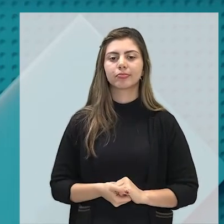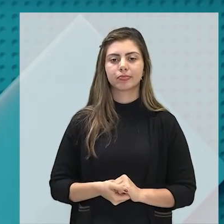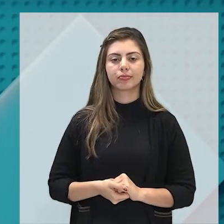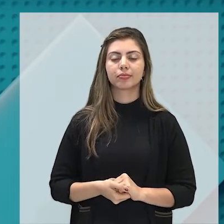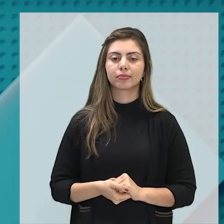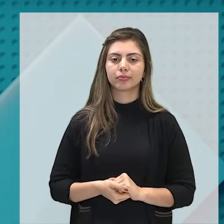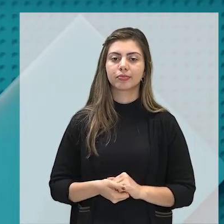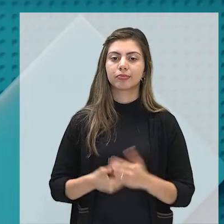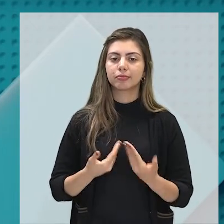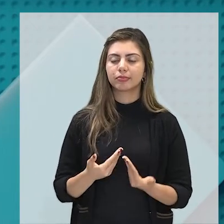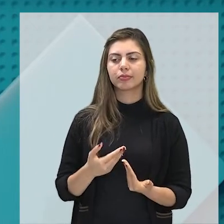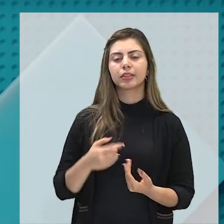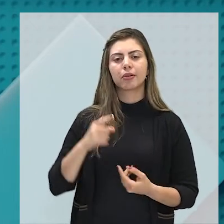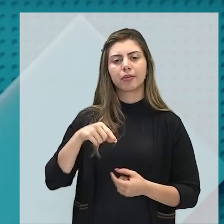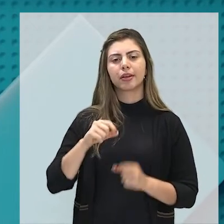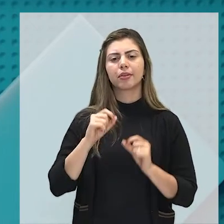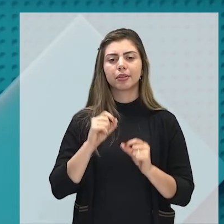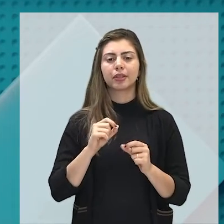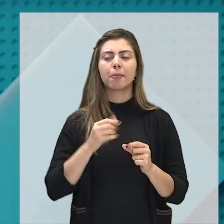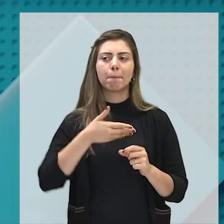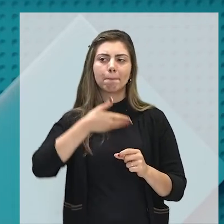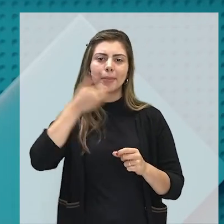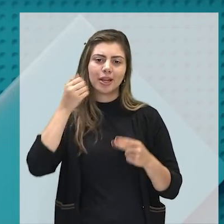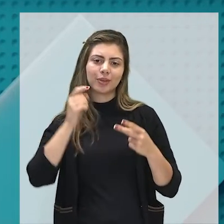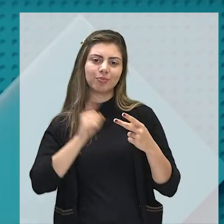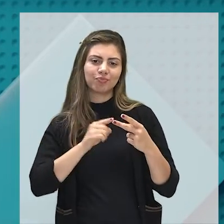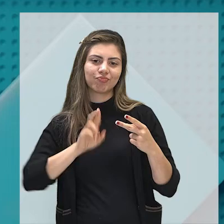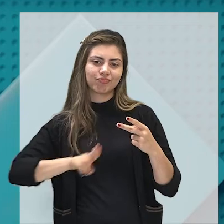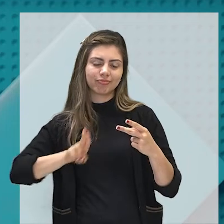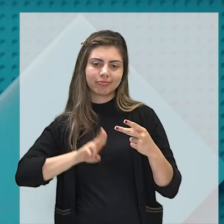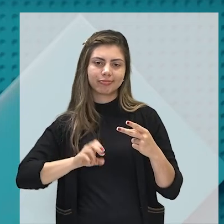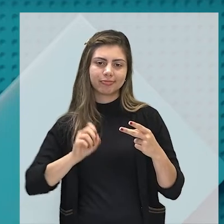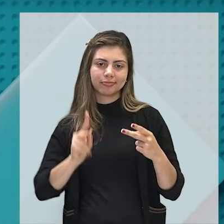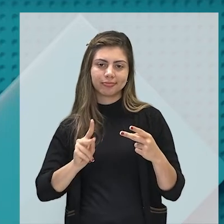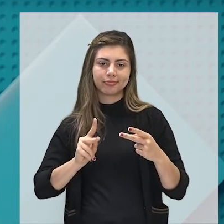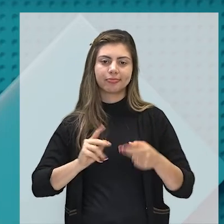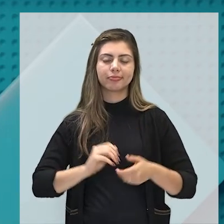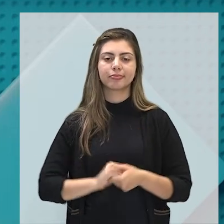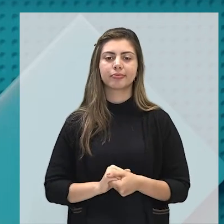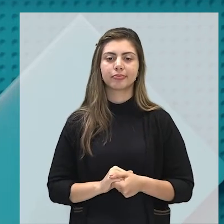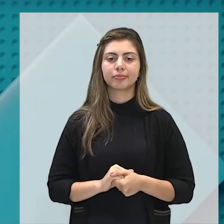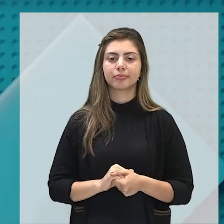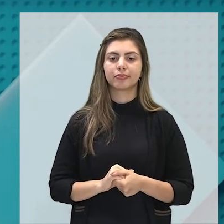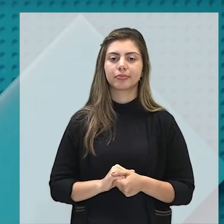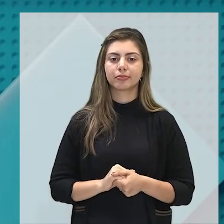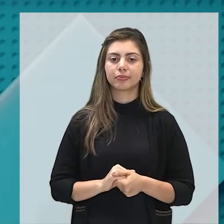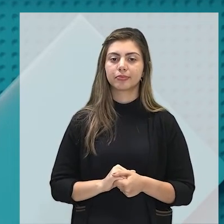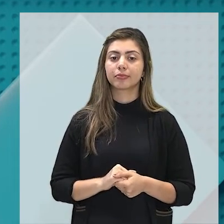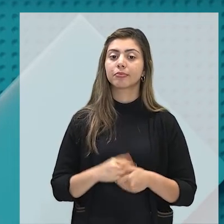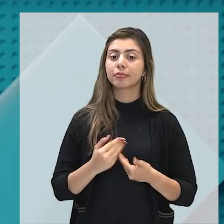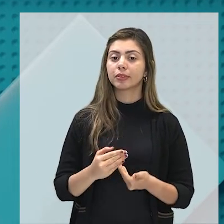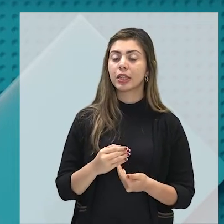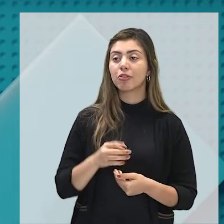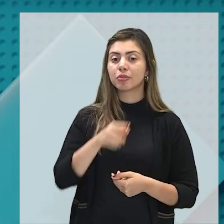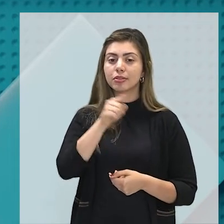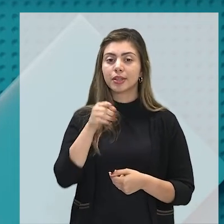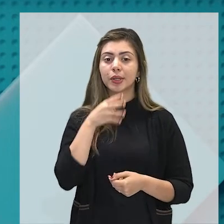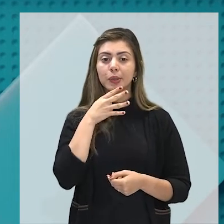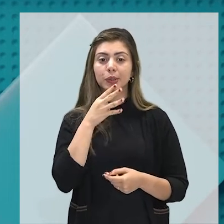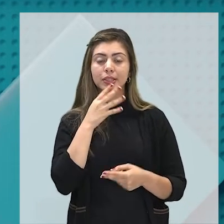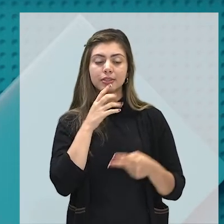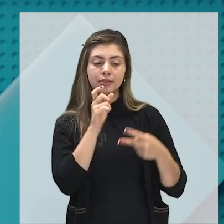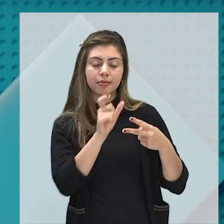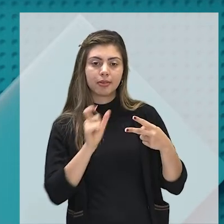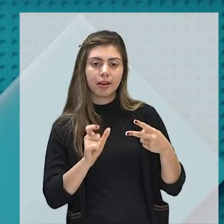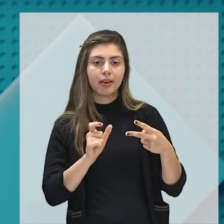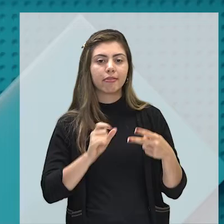Sob essa ideia, sob essa perspectiva, sempre vai optar pelo could. Nem expressões, mas conhecer as expressões é importante até para